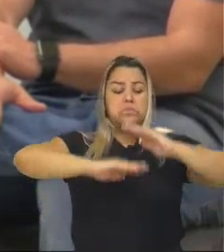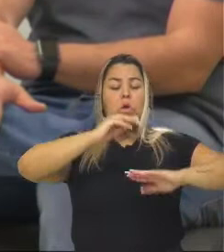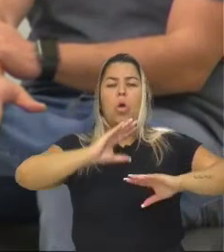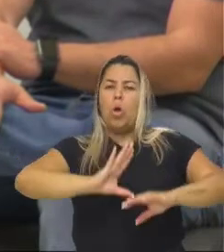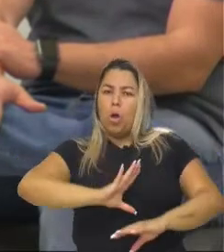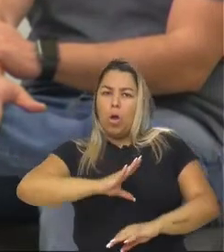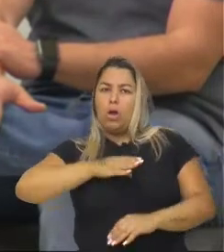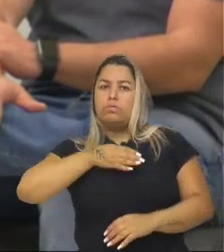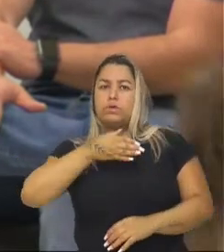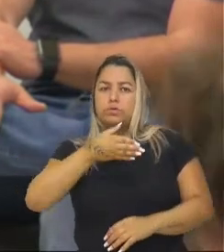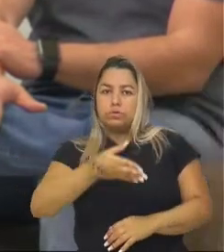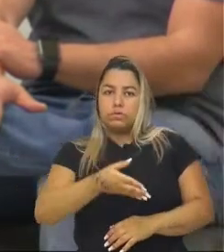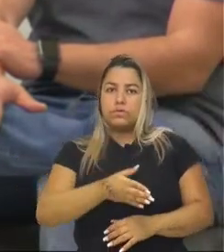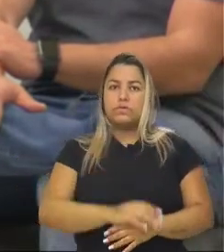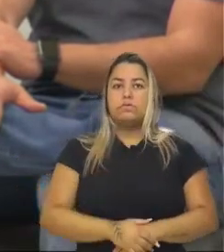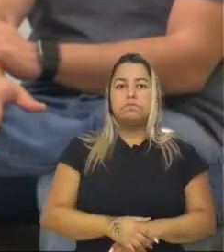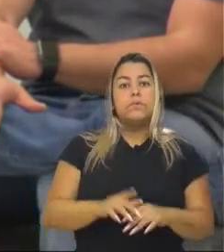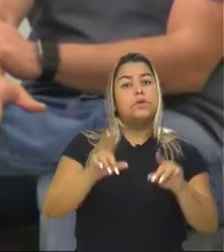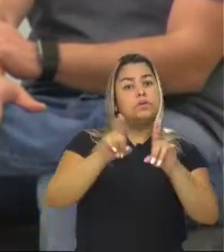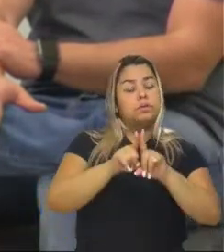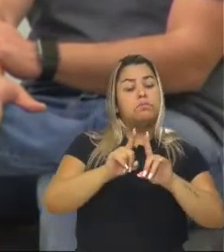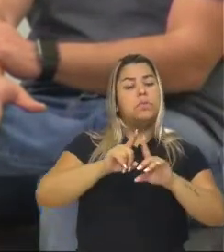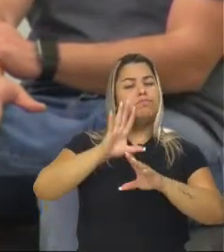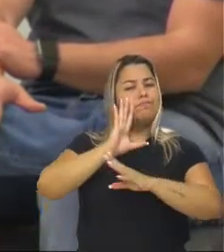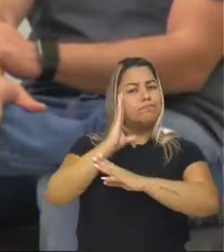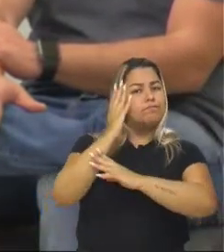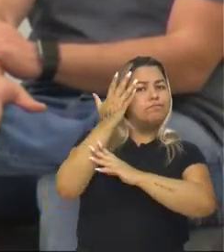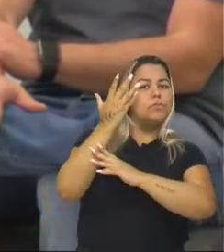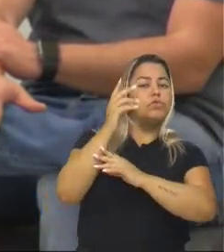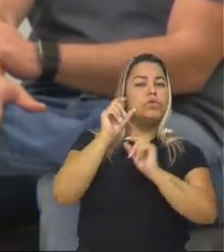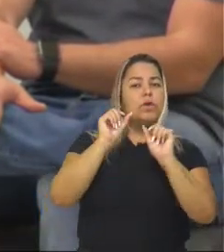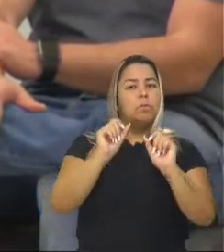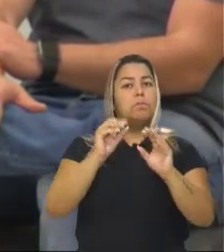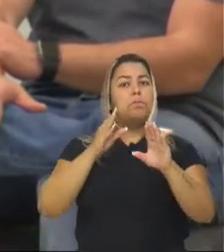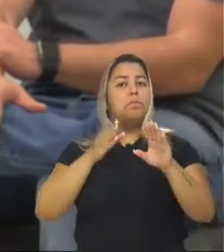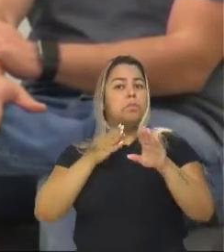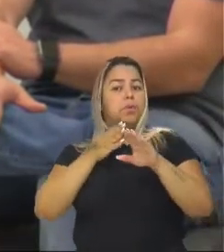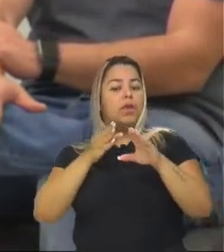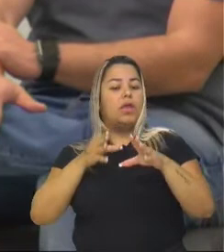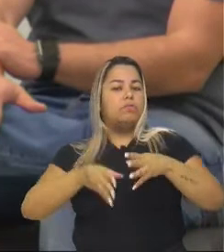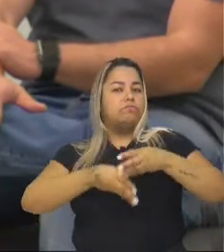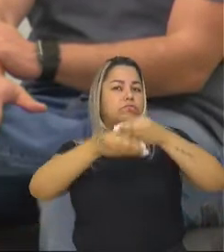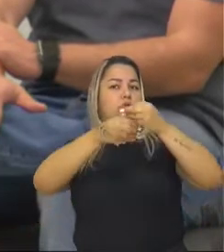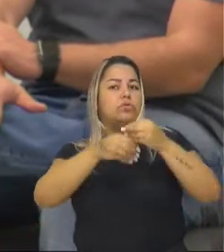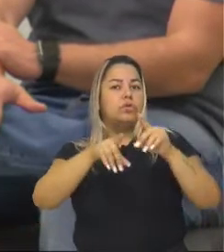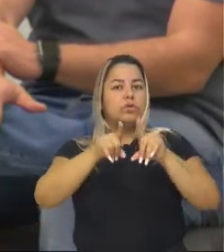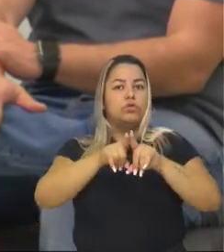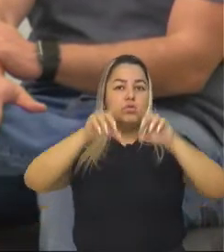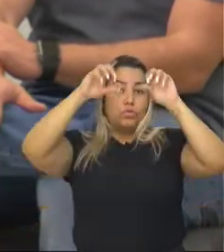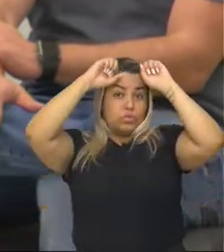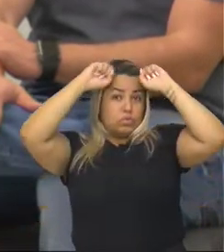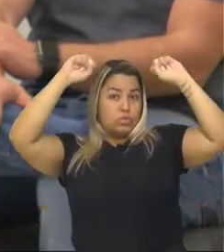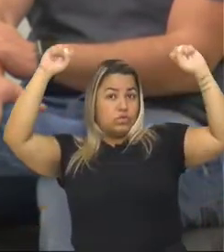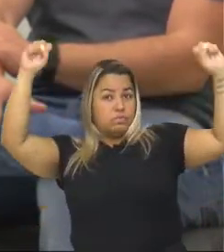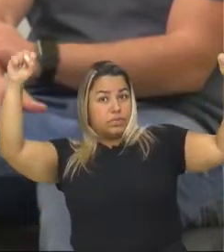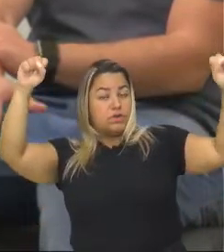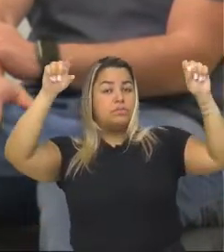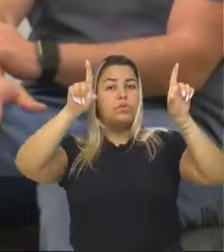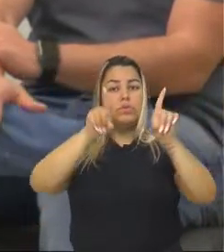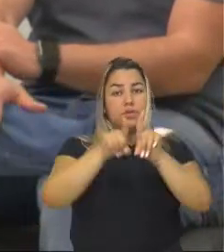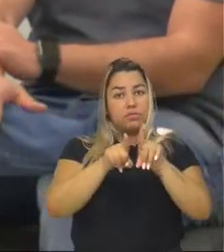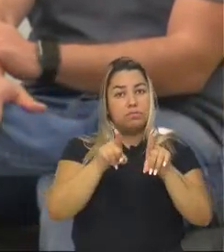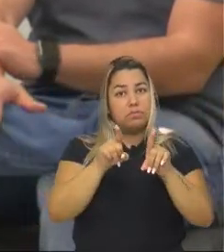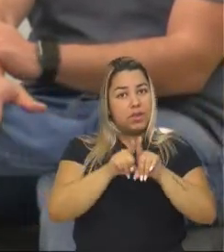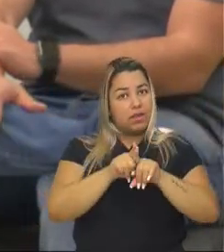corajosa. E essa profissão corajosa resolveu, então, ingressar com uma reclamação no Supremo Tribunal Federal, mas,